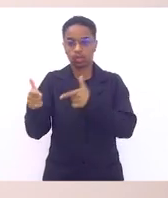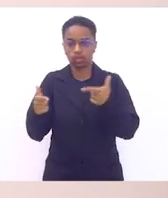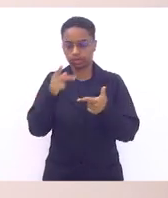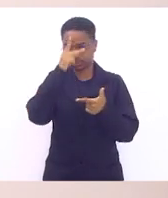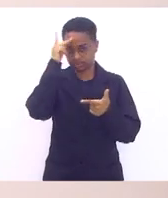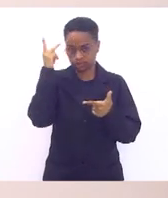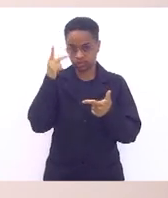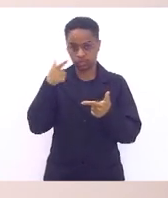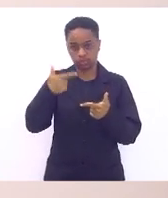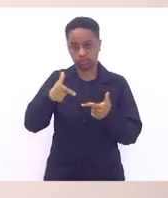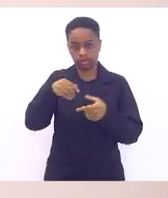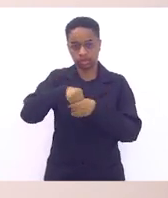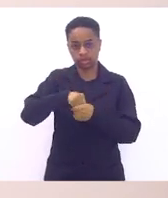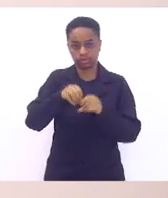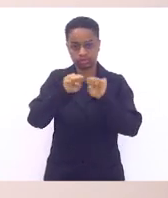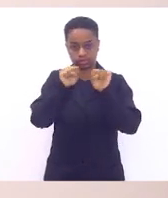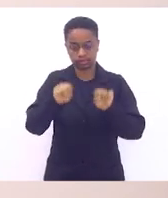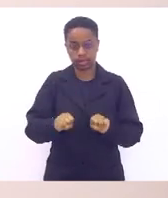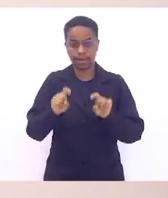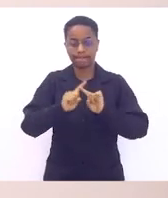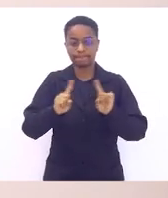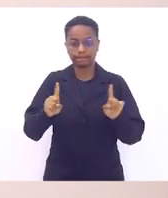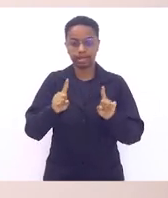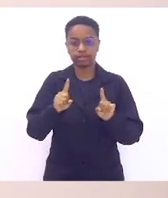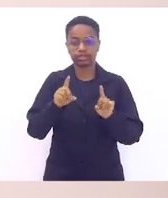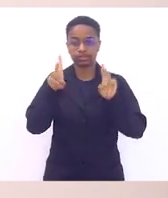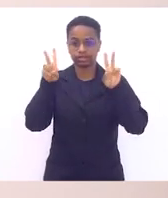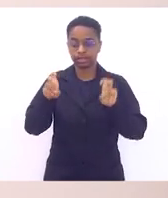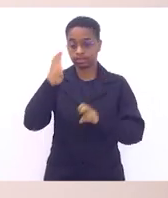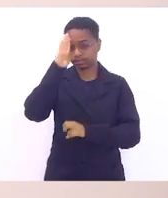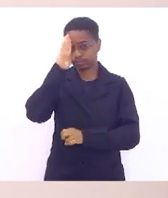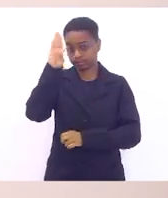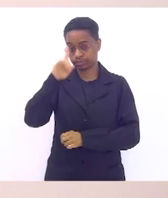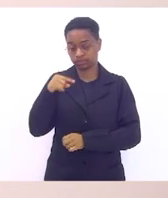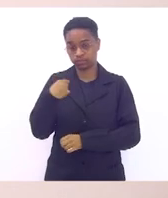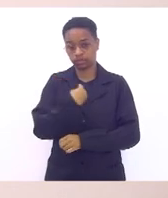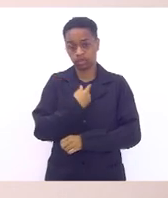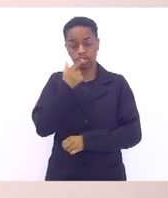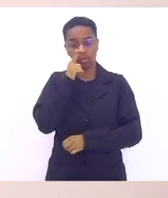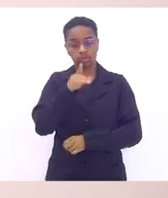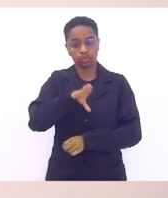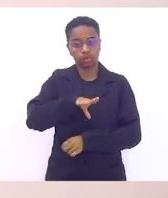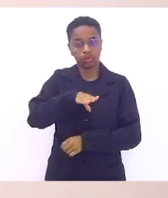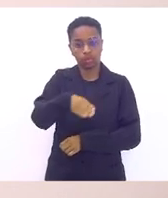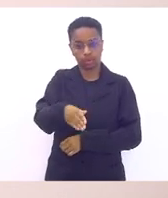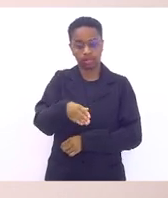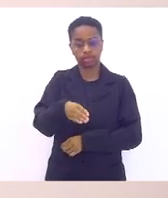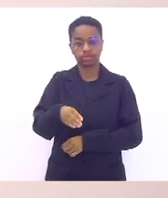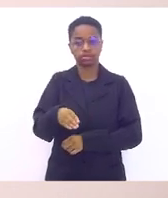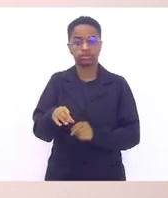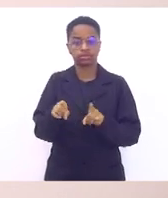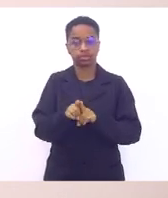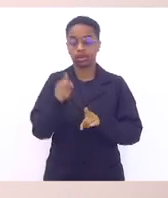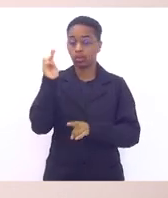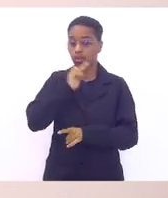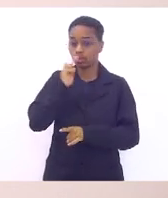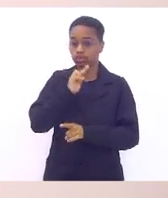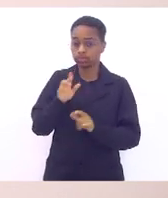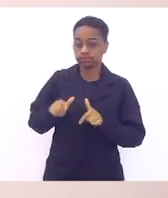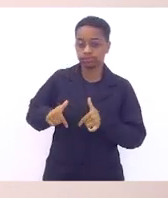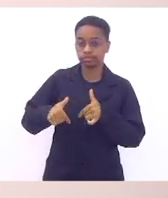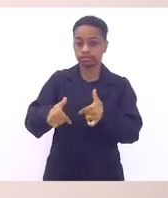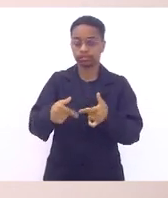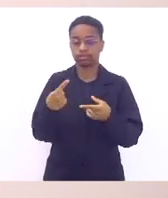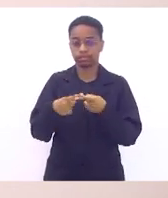sistema prisional, mas eu acho que essa questão é fundamental, a gente ter coragem de dar a urgência que o Ezio lembrou